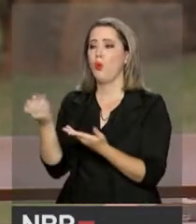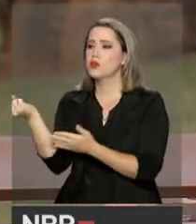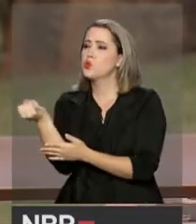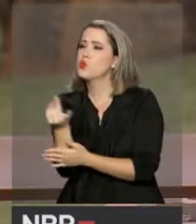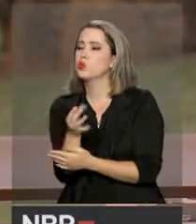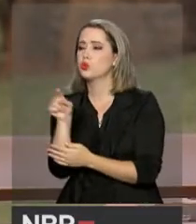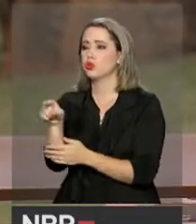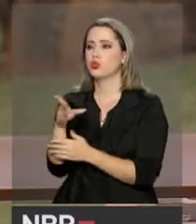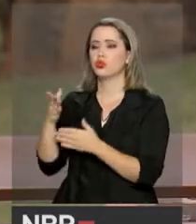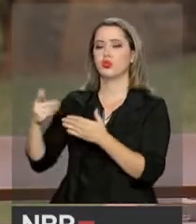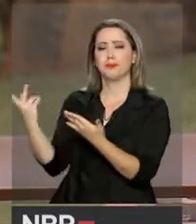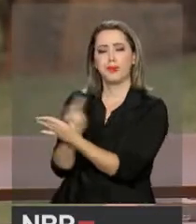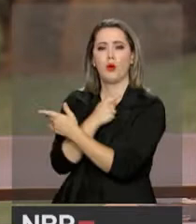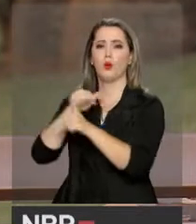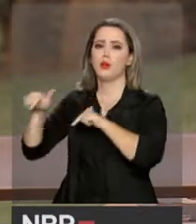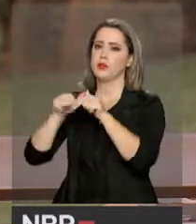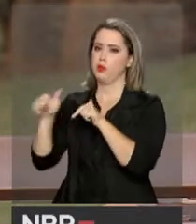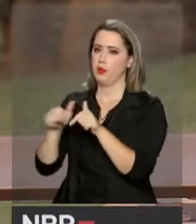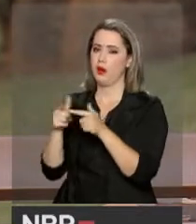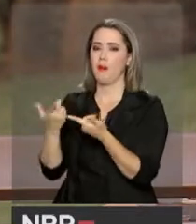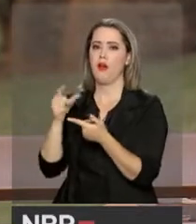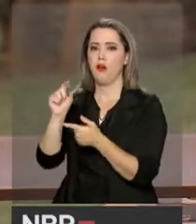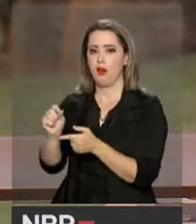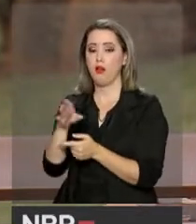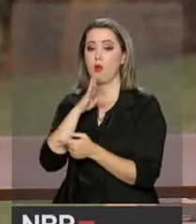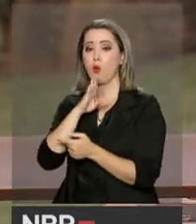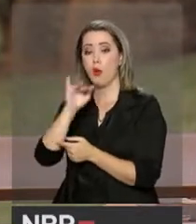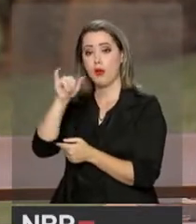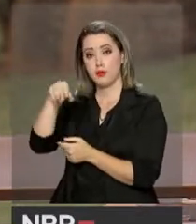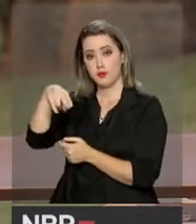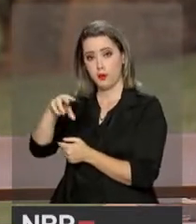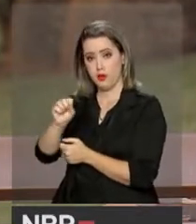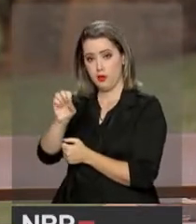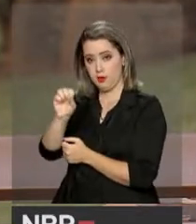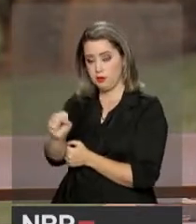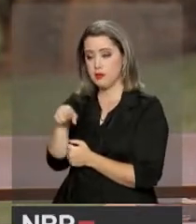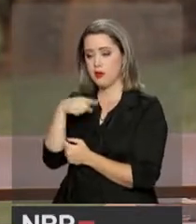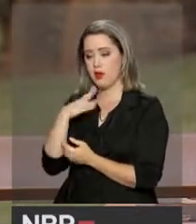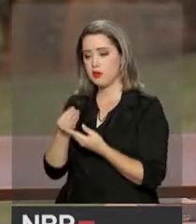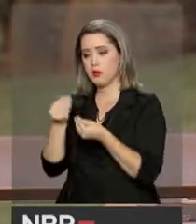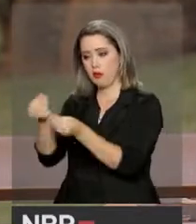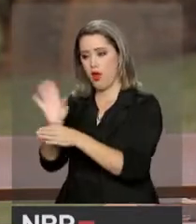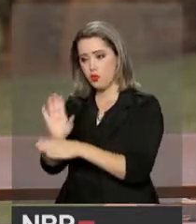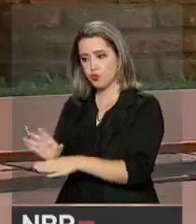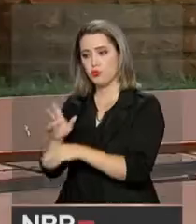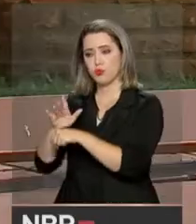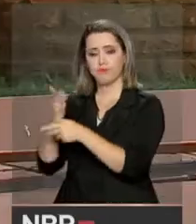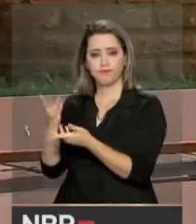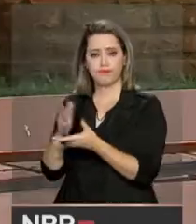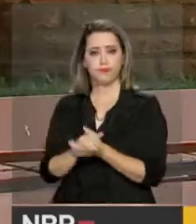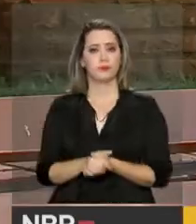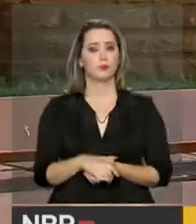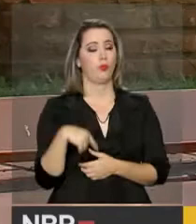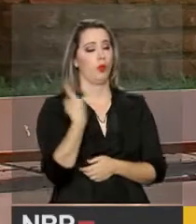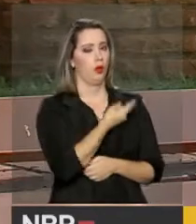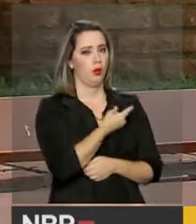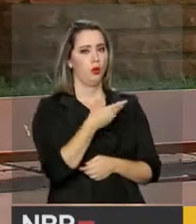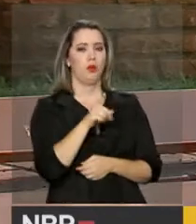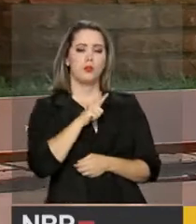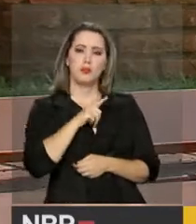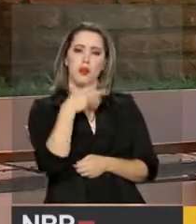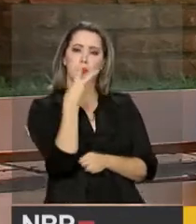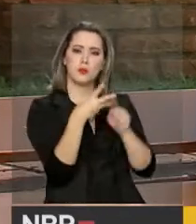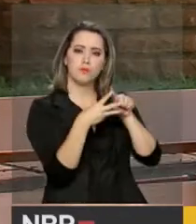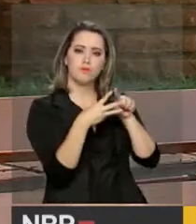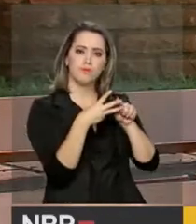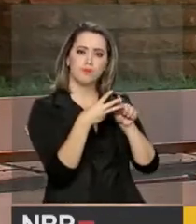tipos de acidentes de trabalho reconhecidos ali pelo INSS, por exemplo, para concessão de um benefício? Então, nós temos três principais tipos